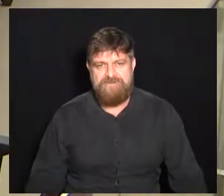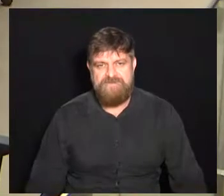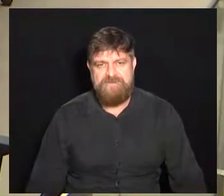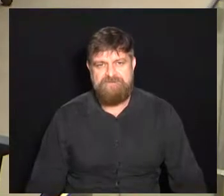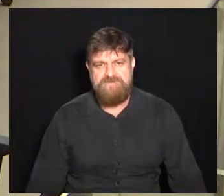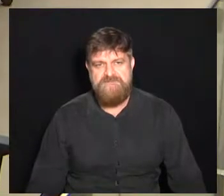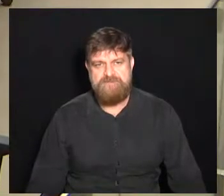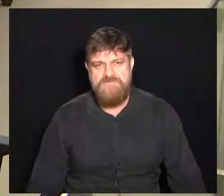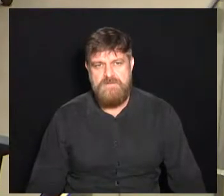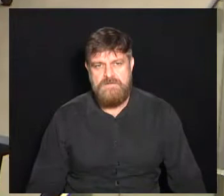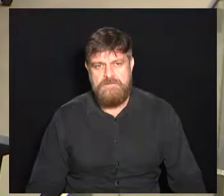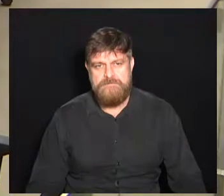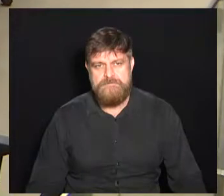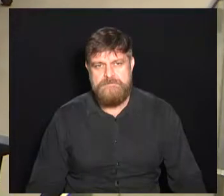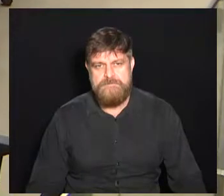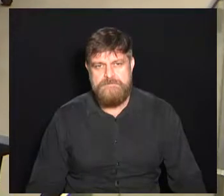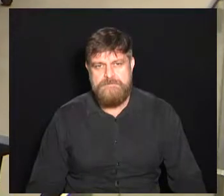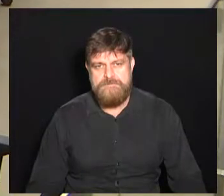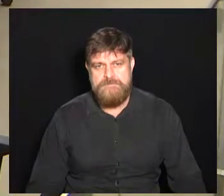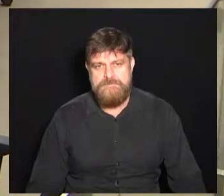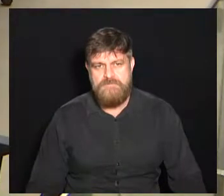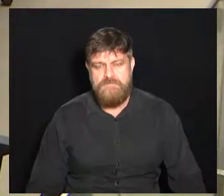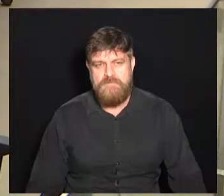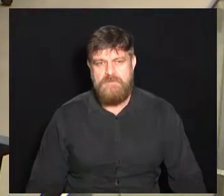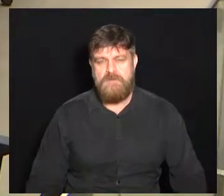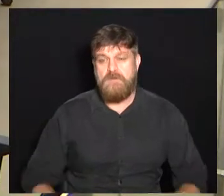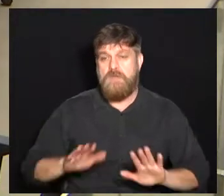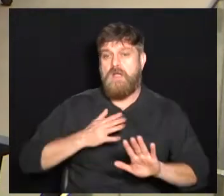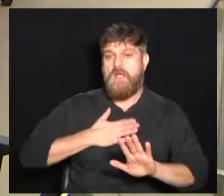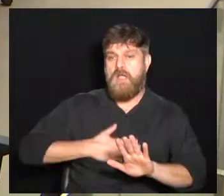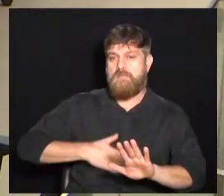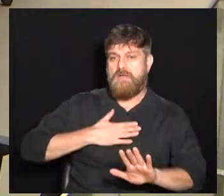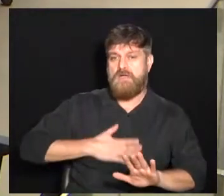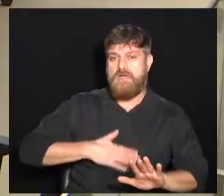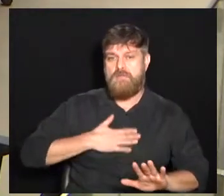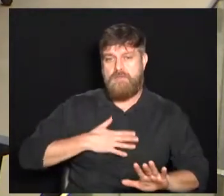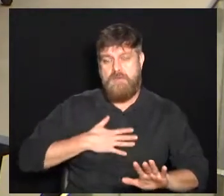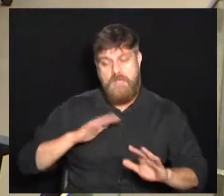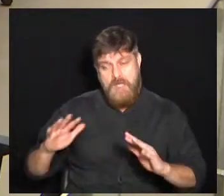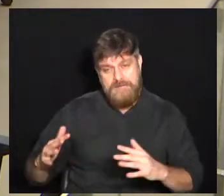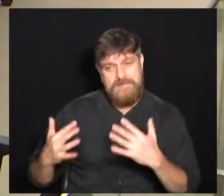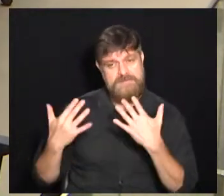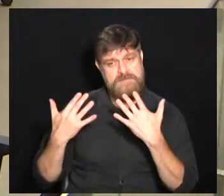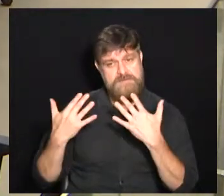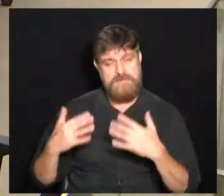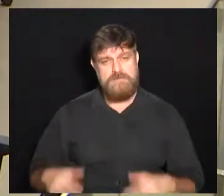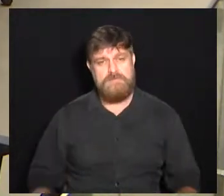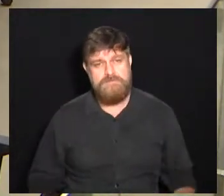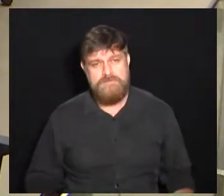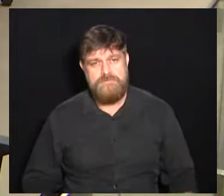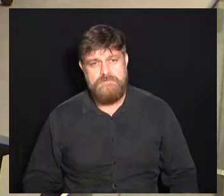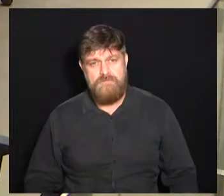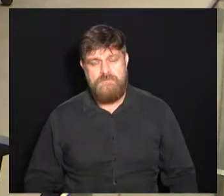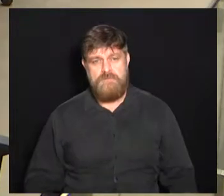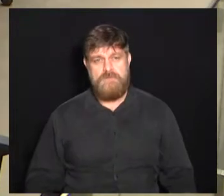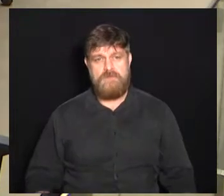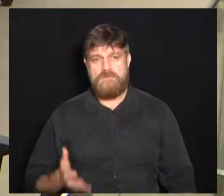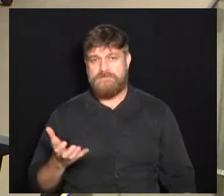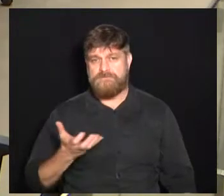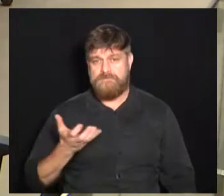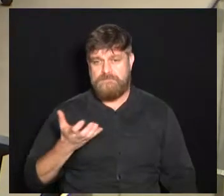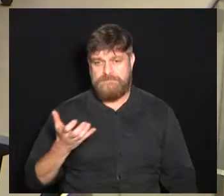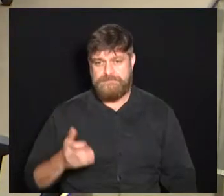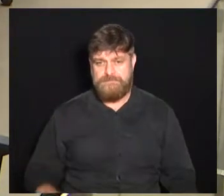Calma, deixa eu só encaminhar, depois eu ouço. Gente, pouco de atenção. O seguinte, eu queria aqui fazer